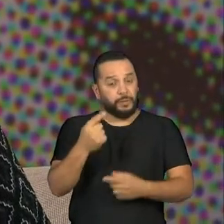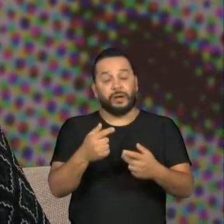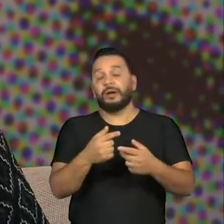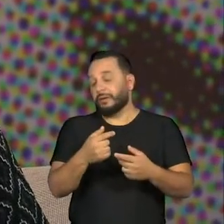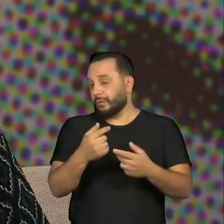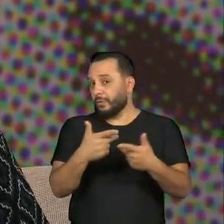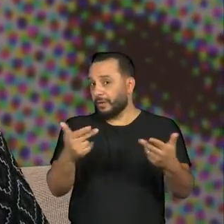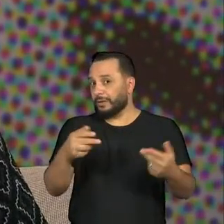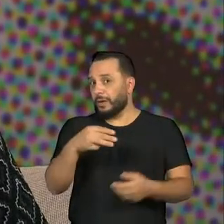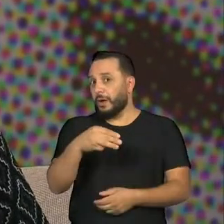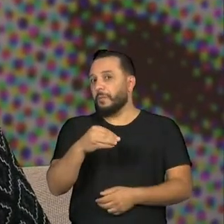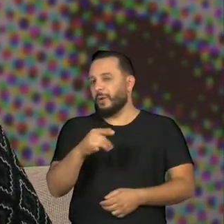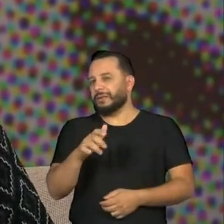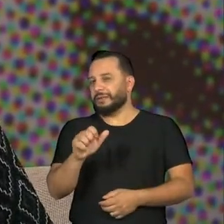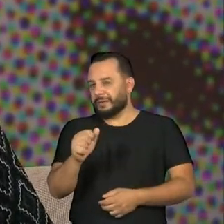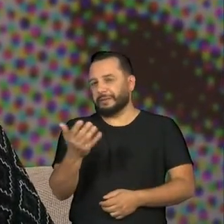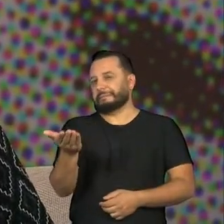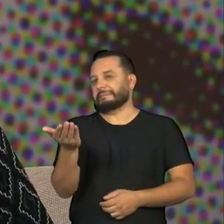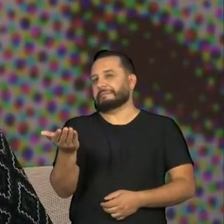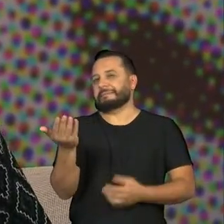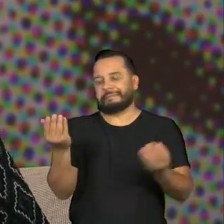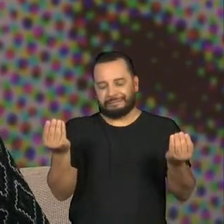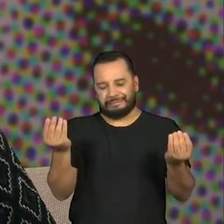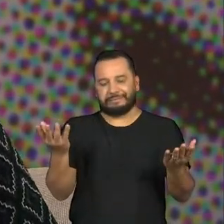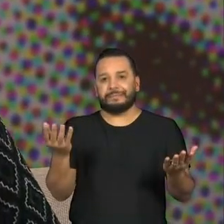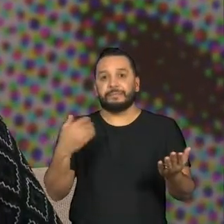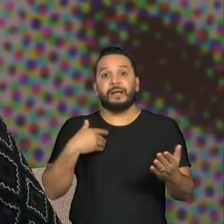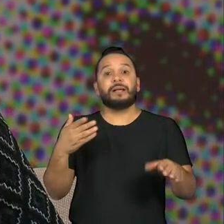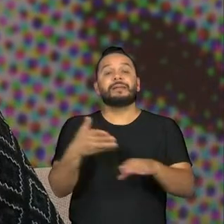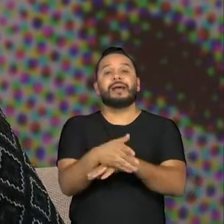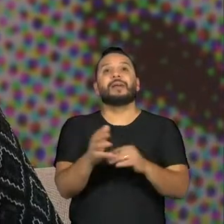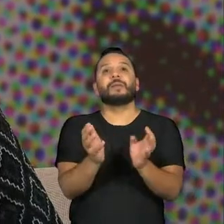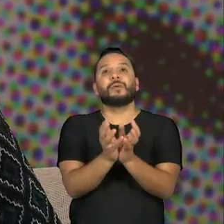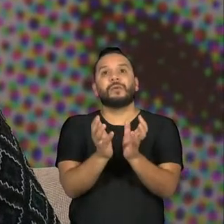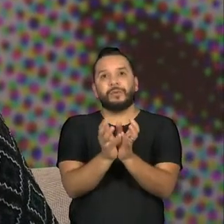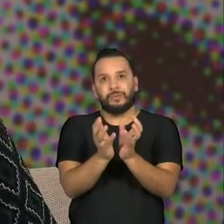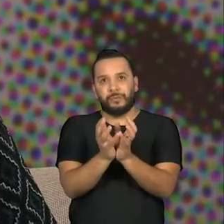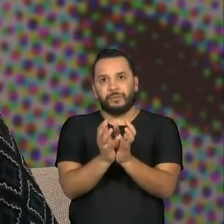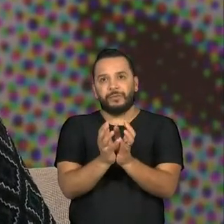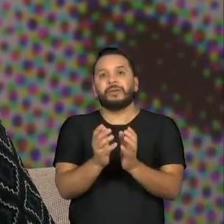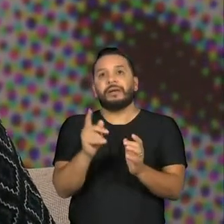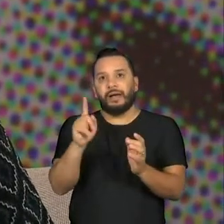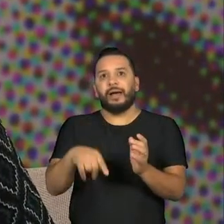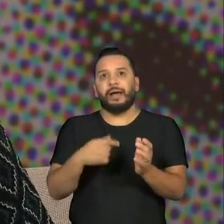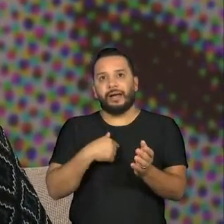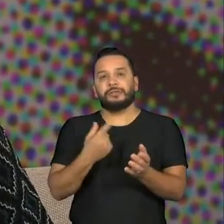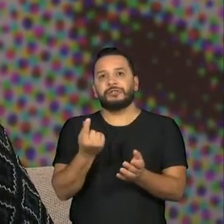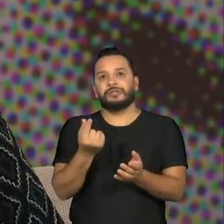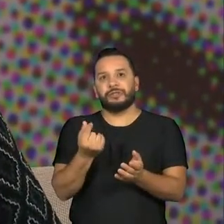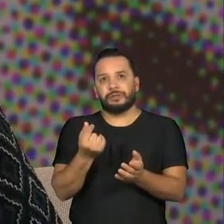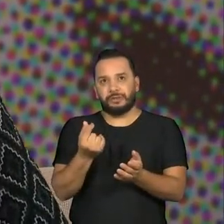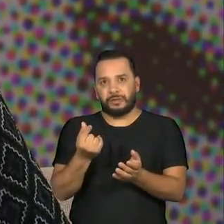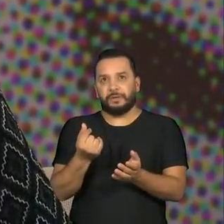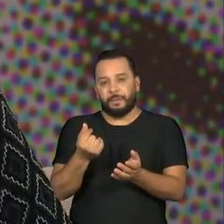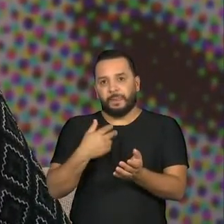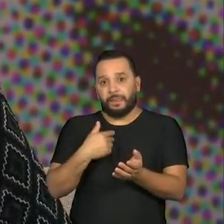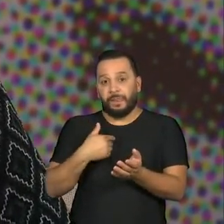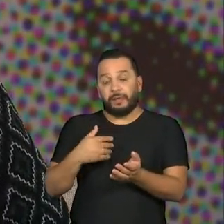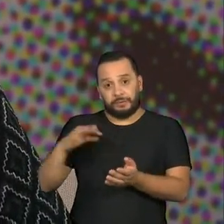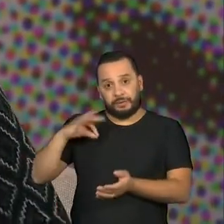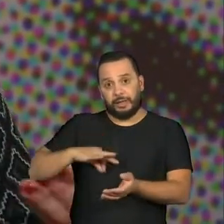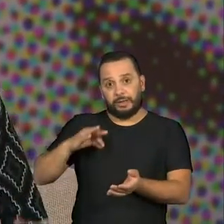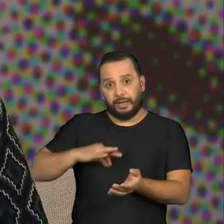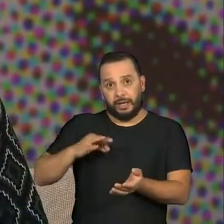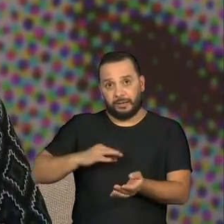né, e uma das coisas das exigências para alguém entrar no grupo é que ia gastar parte do dinheiro que possivelmente ganharia